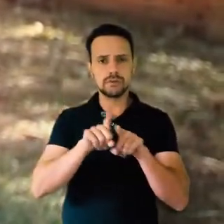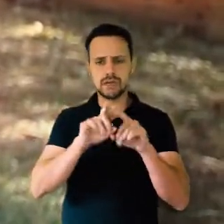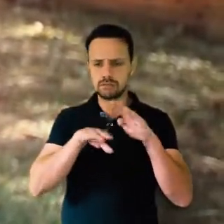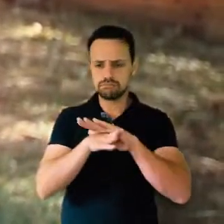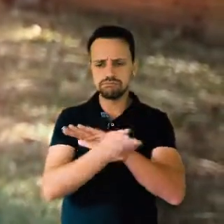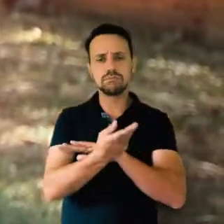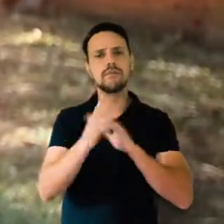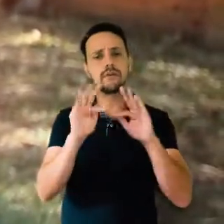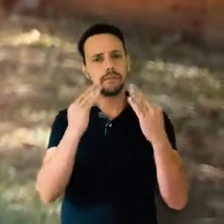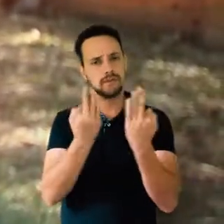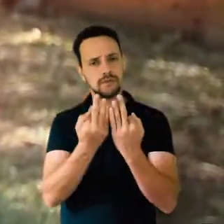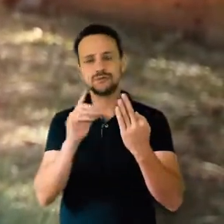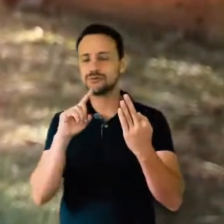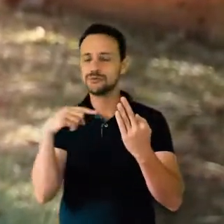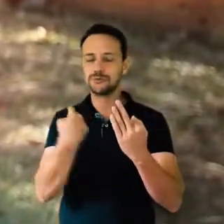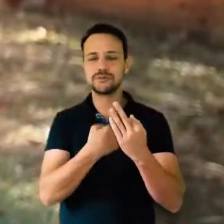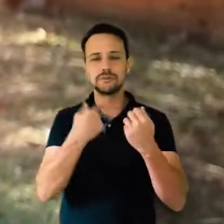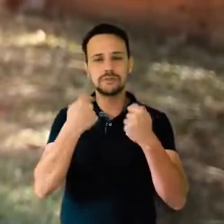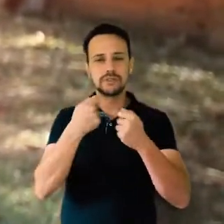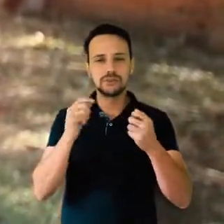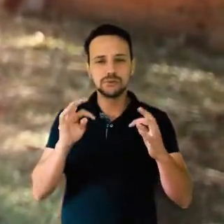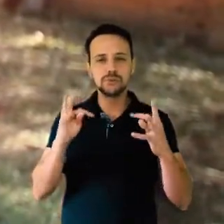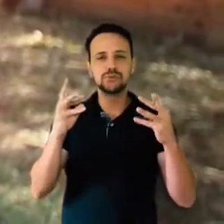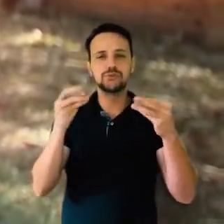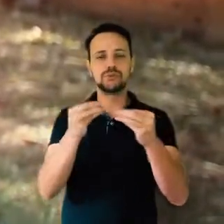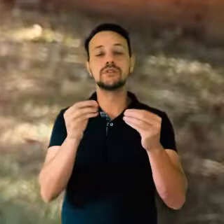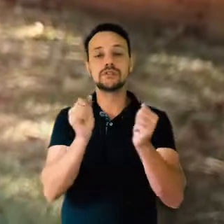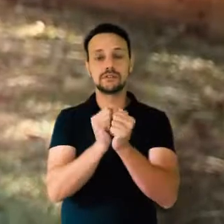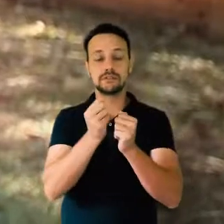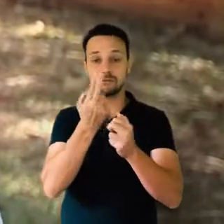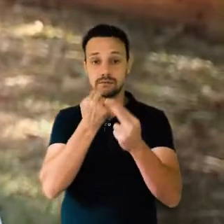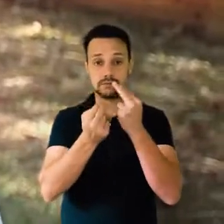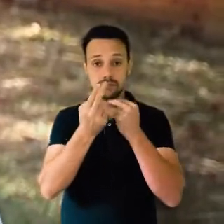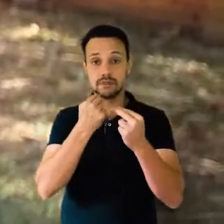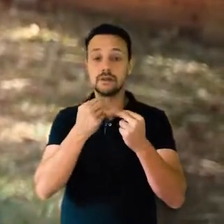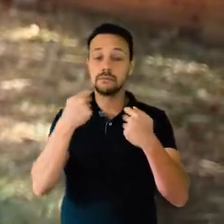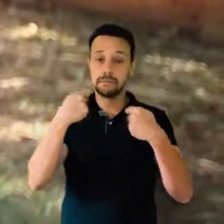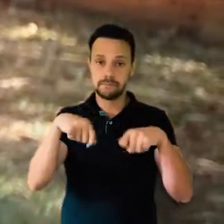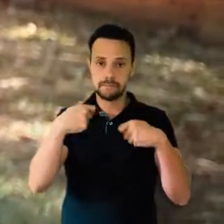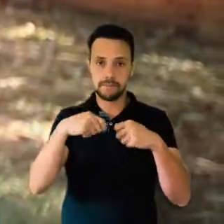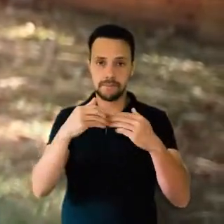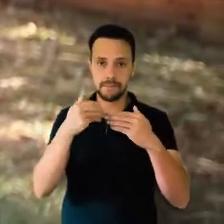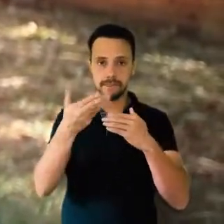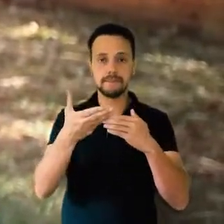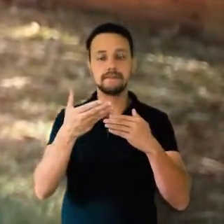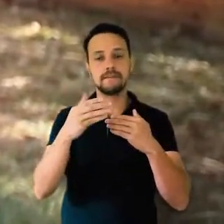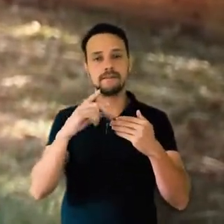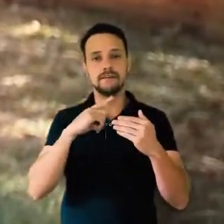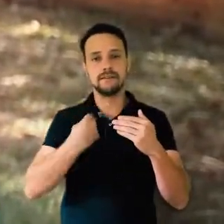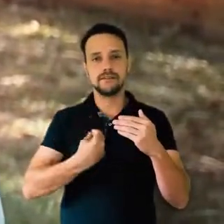faz parte de hábitos familiares, então a gente tem que englobar tudo isso dentro da nutrição